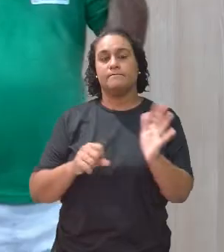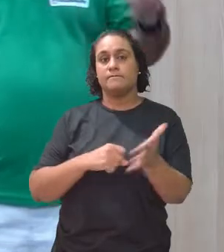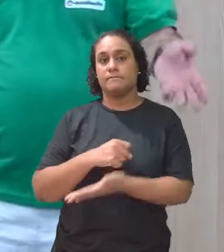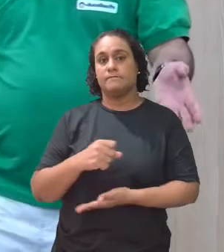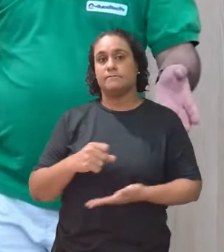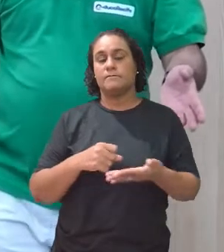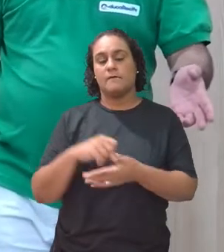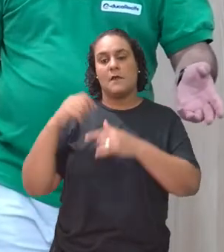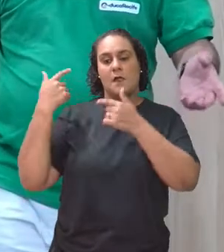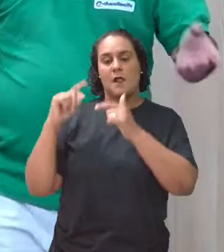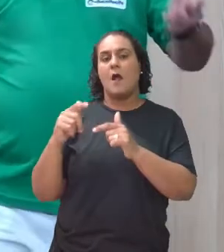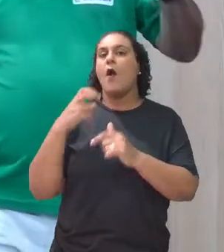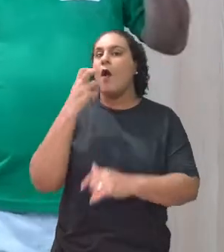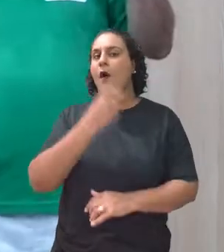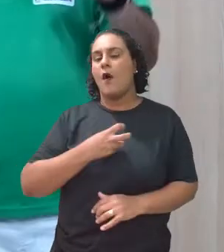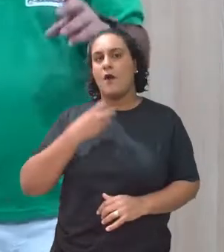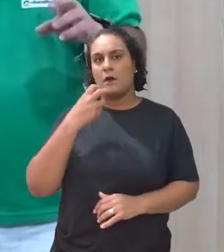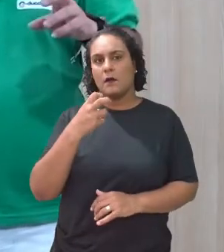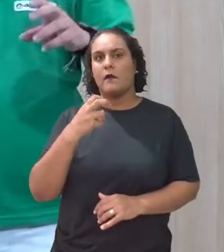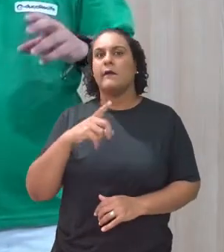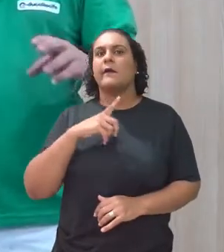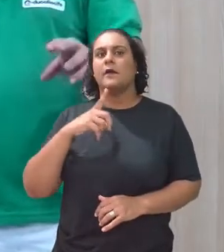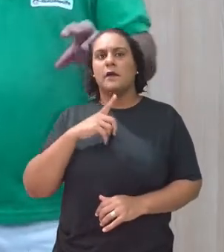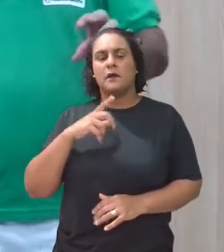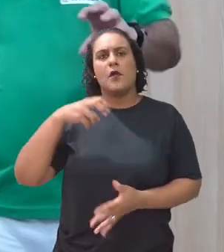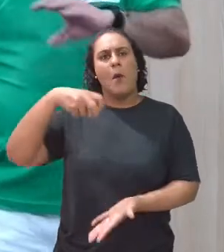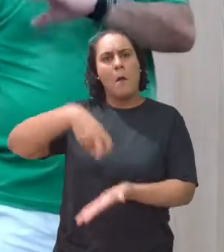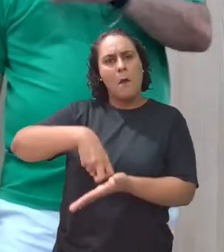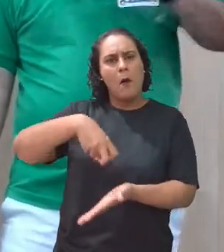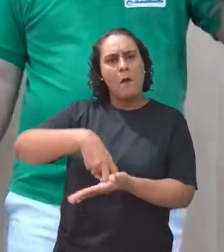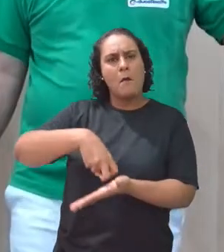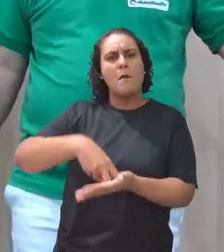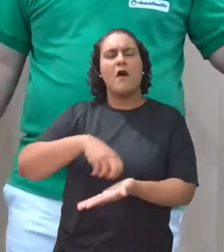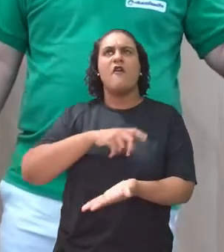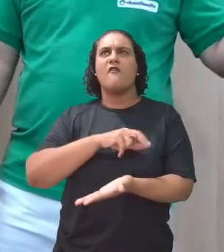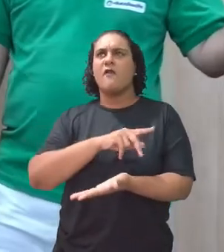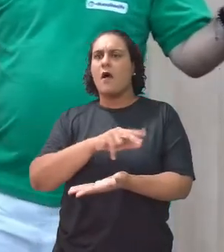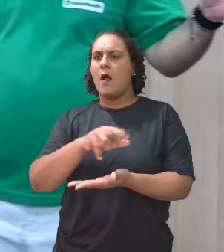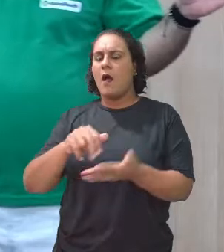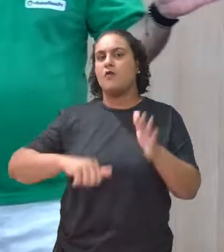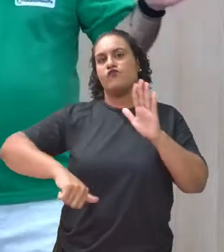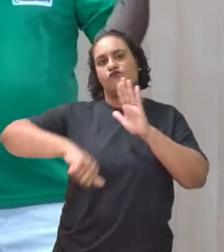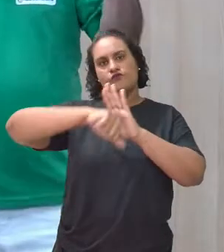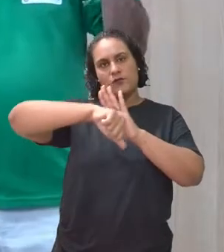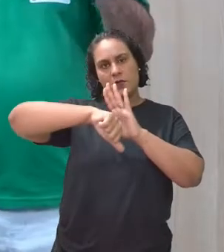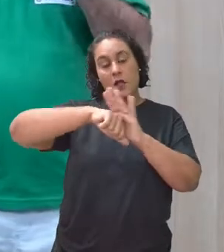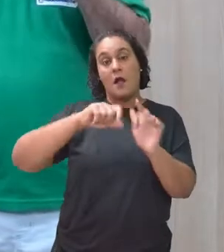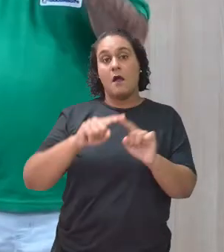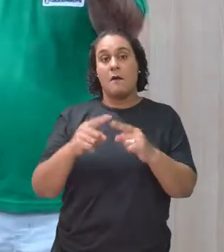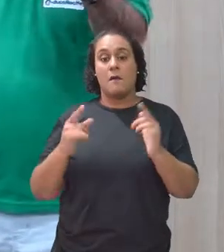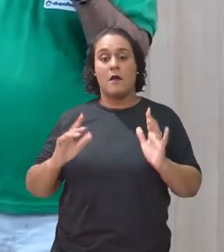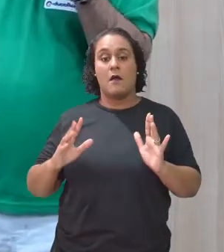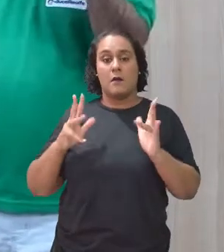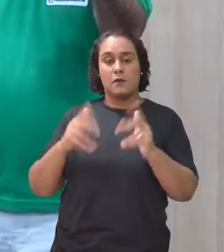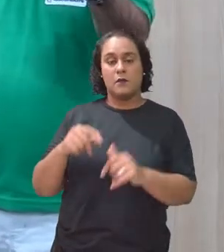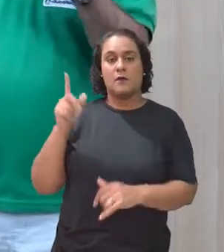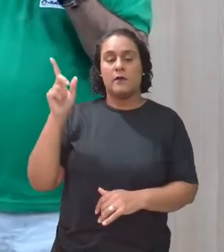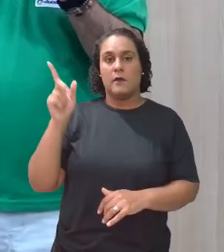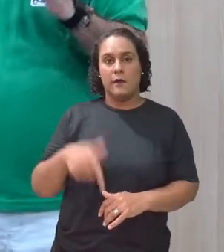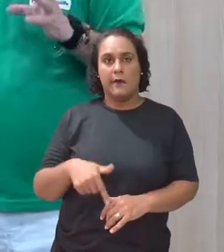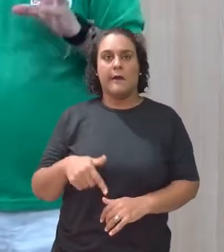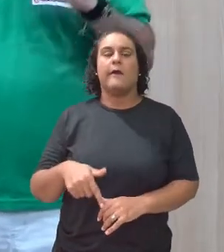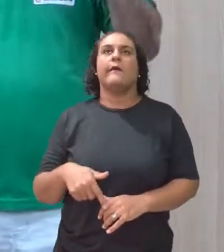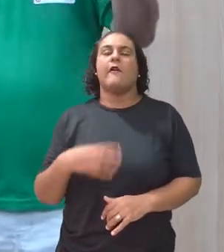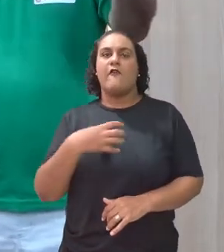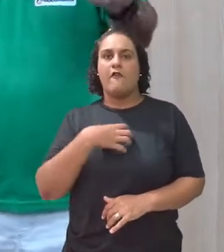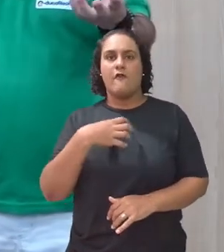na tradição oral. Eles tinham punições para os mais diversos crimes, porém tudo isso era transmitido, né?